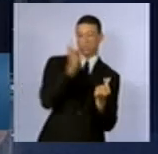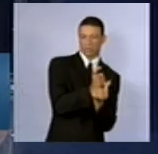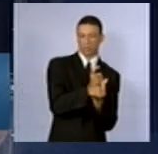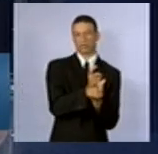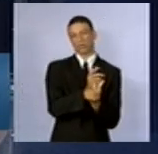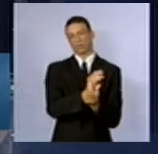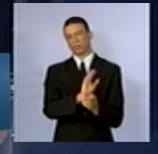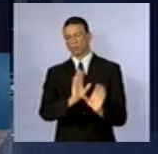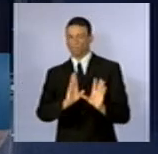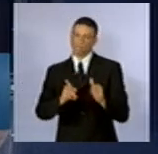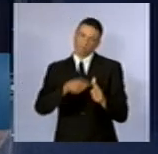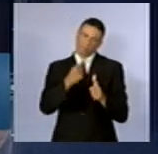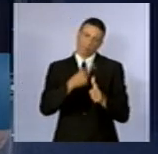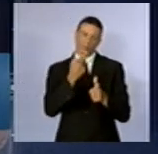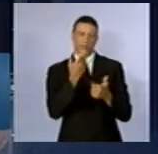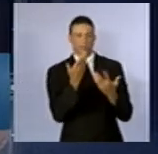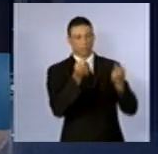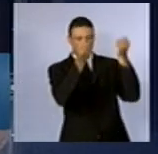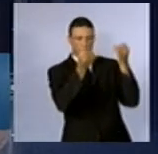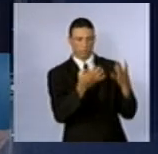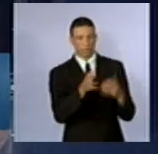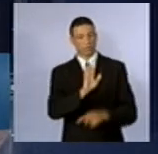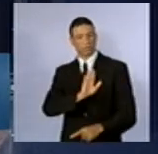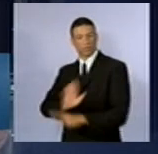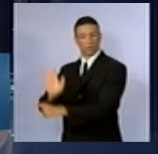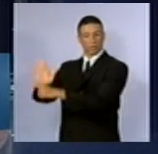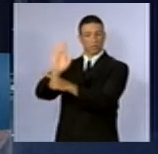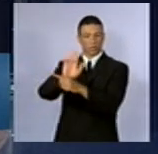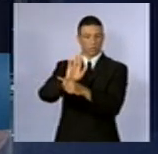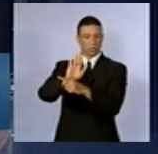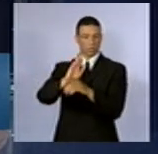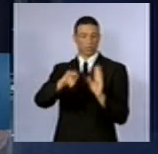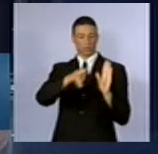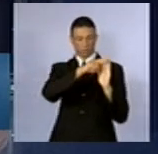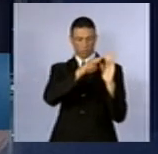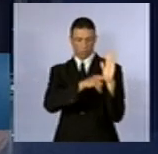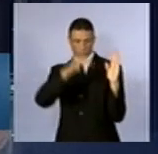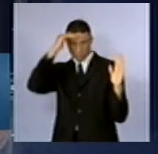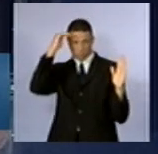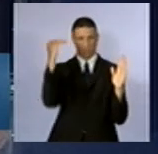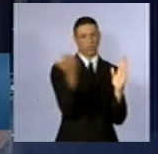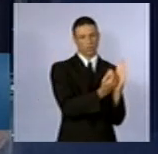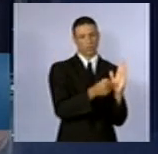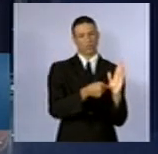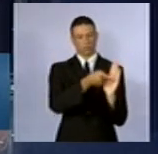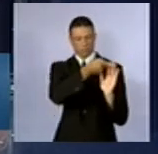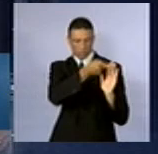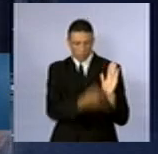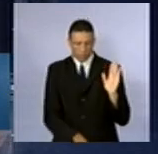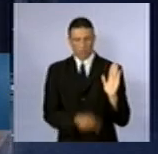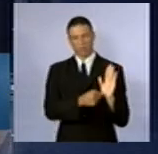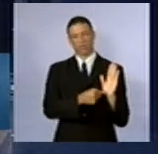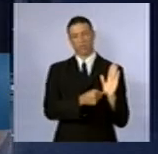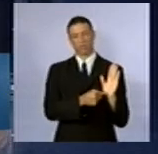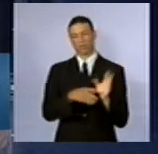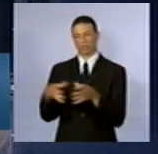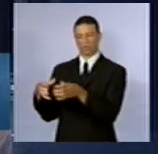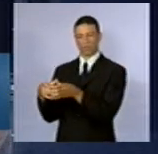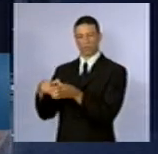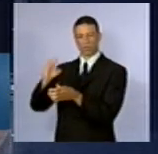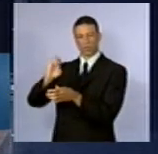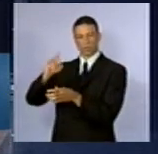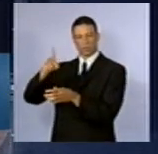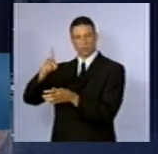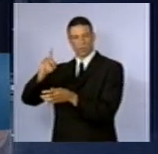é aquela história, o atendimento é sempre feito, o atendimento às normas técnicas, determinações de projeto que vem da EPE, que vem